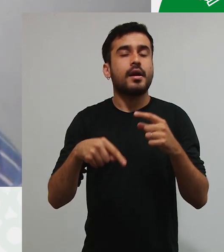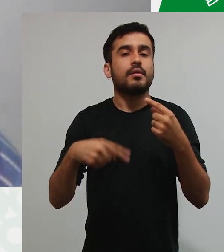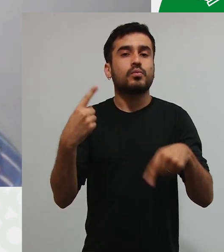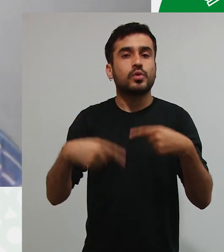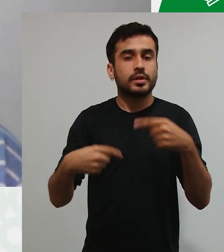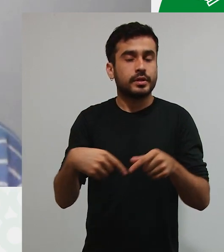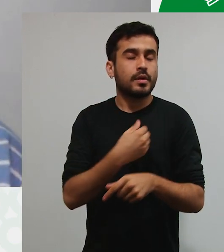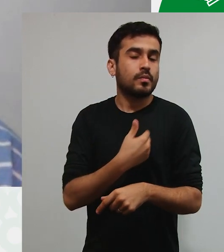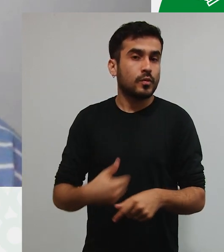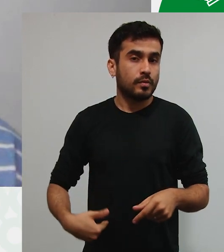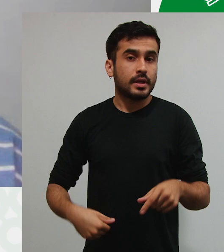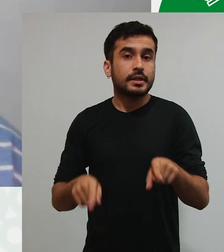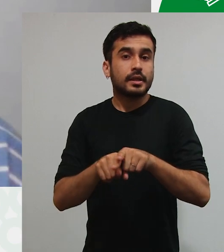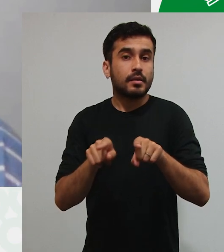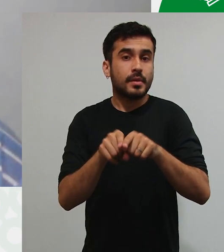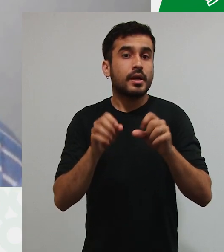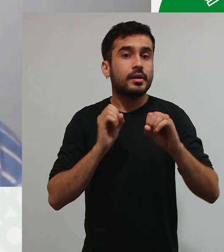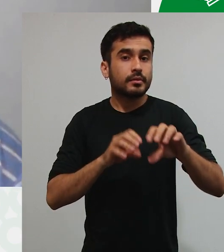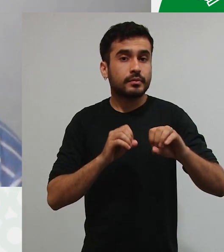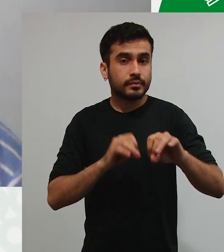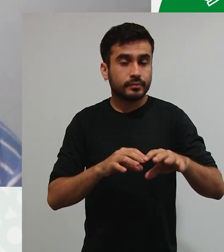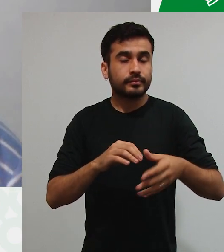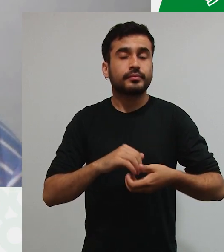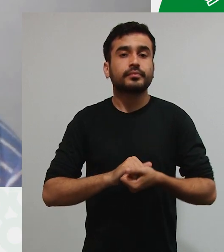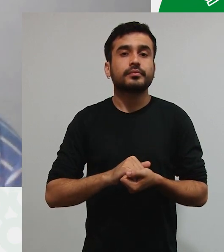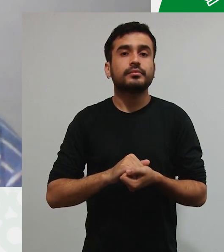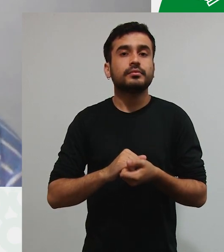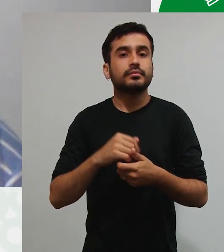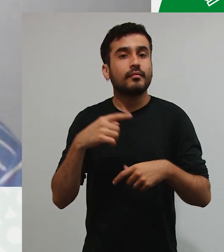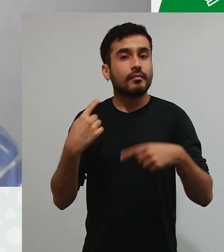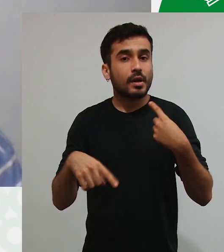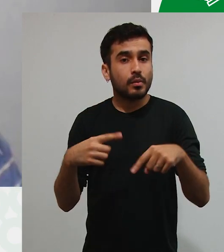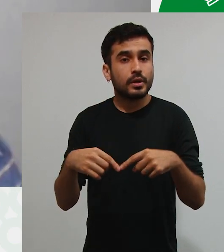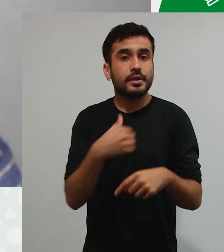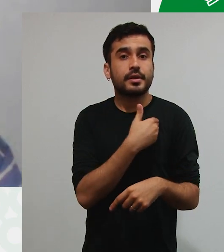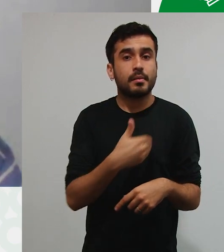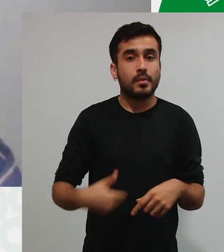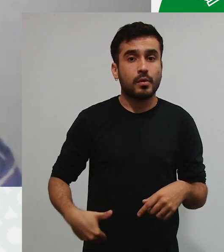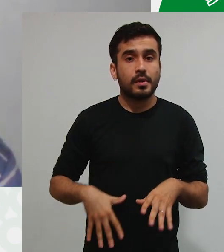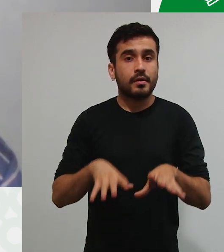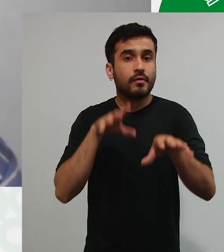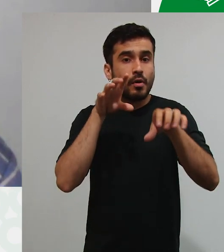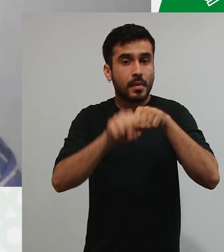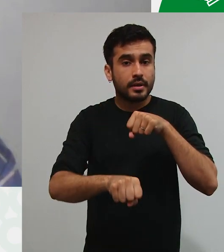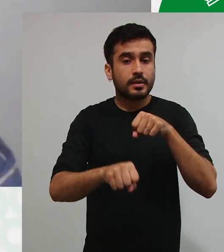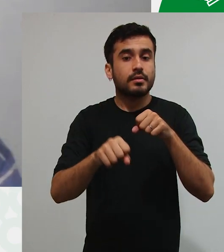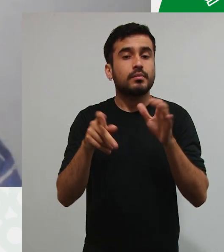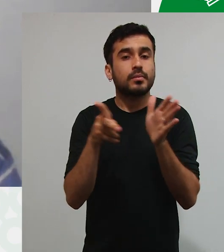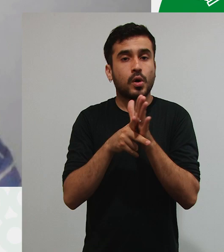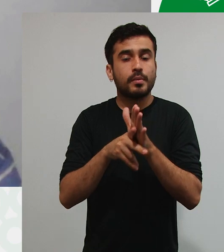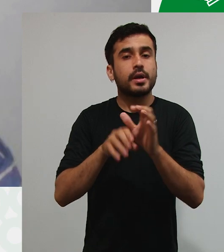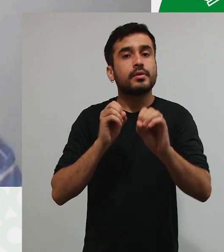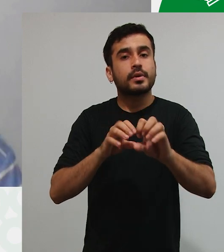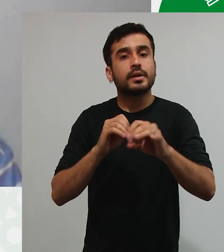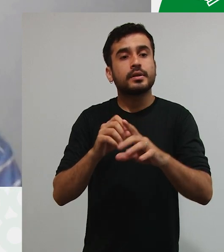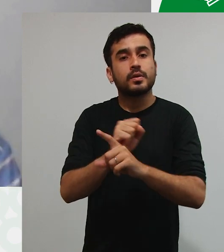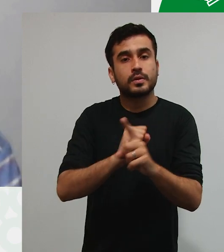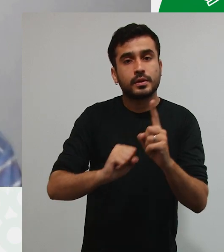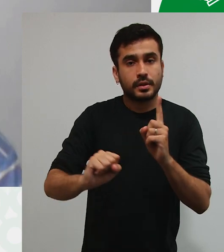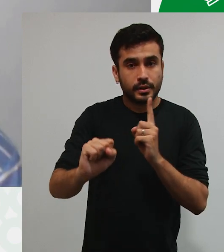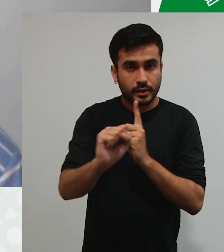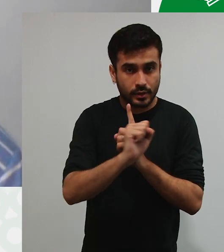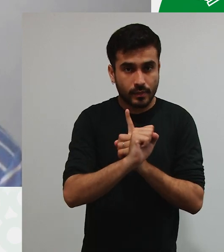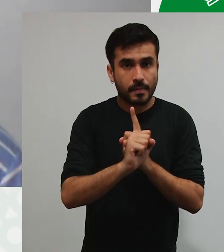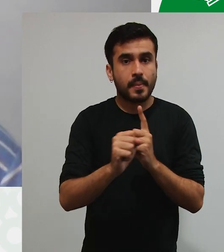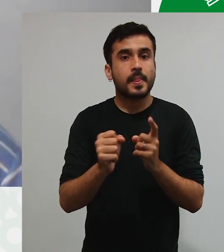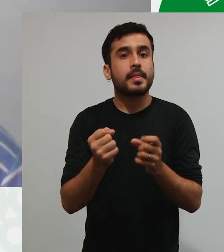públicas de formação para a educação social. Em 2005, então, eu resolvo concorrer a uma bolsa que existia no